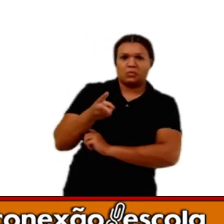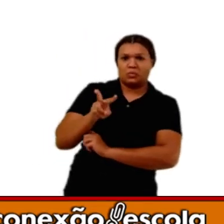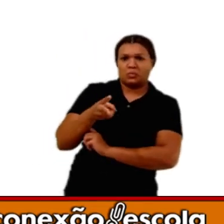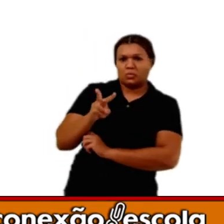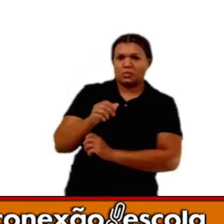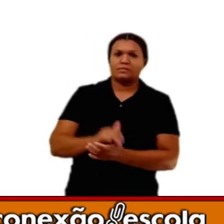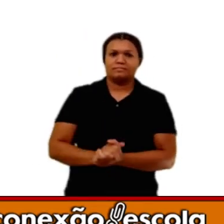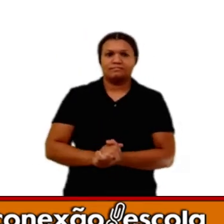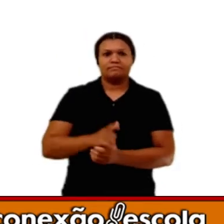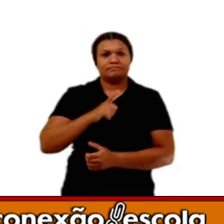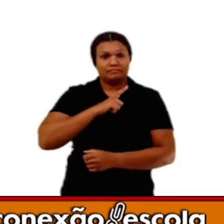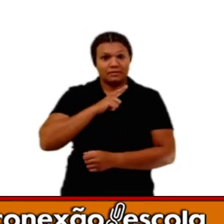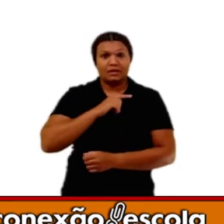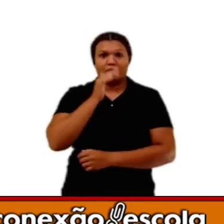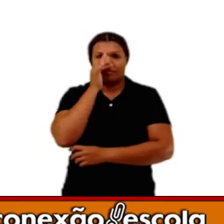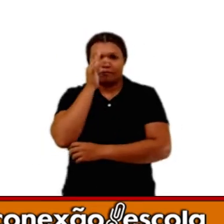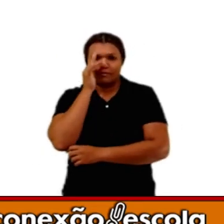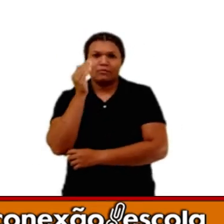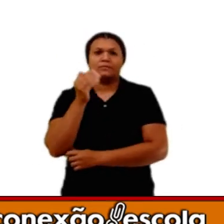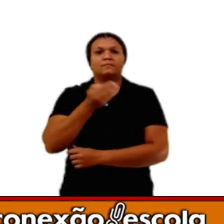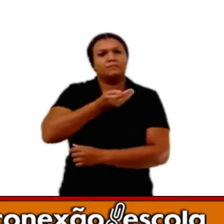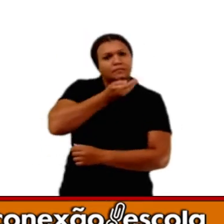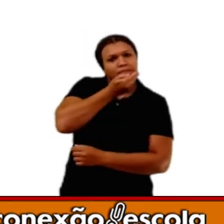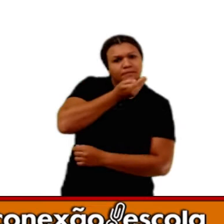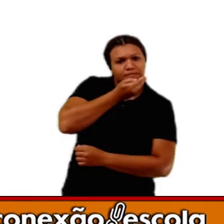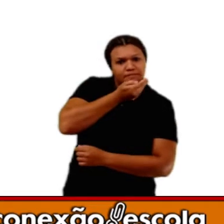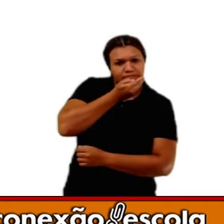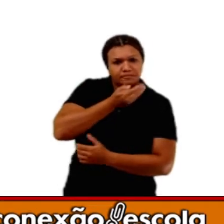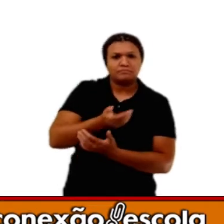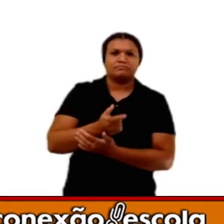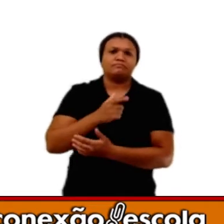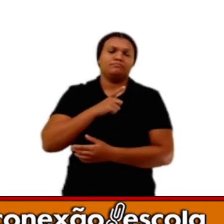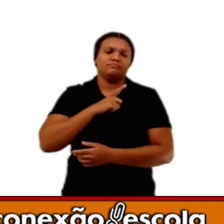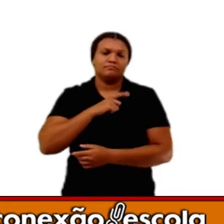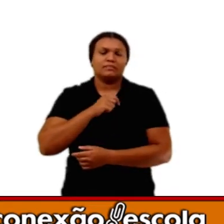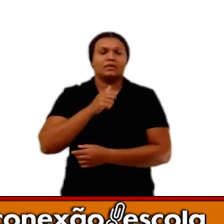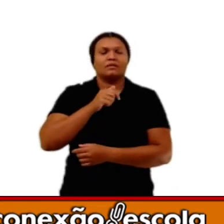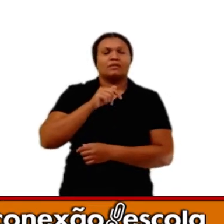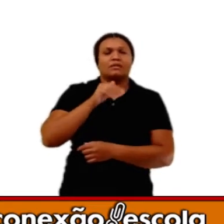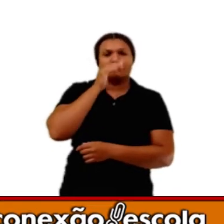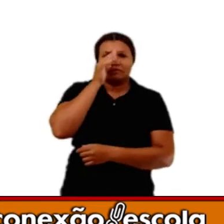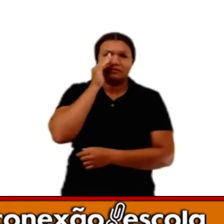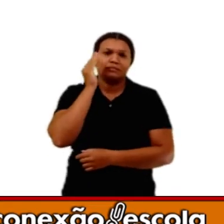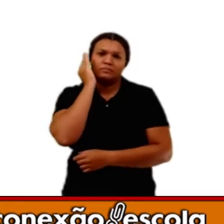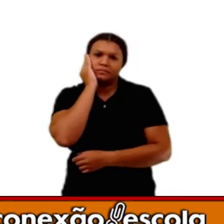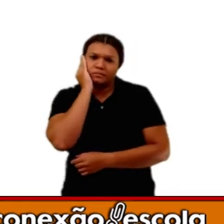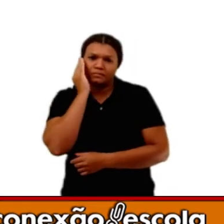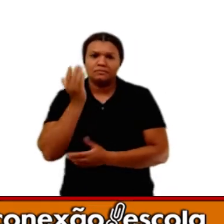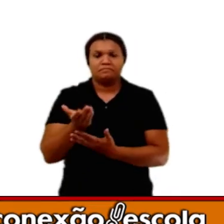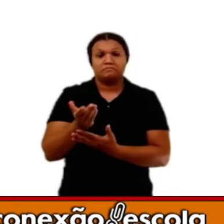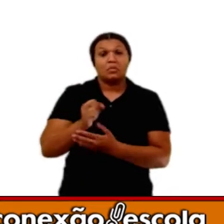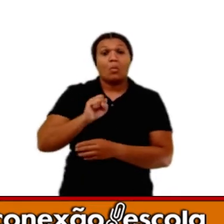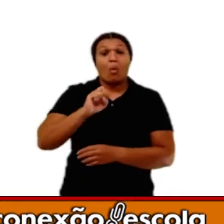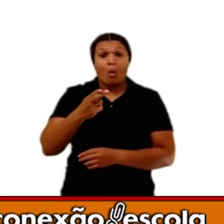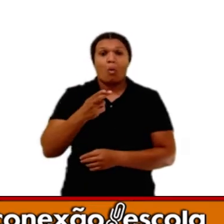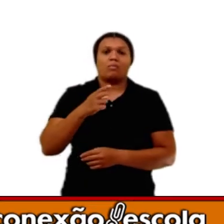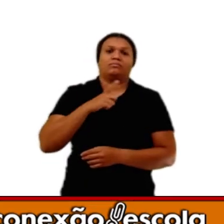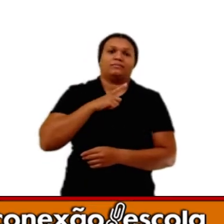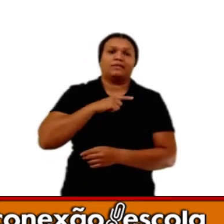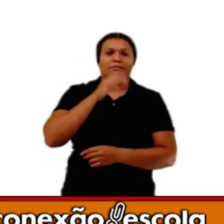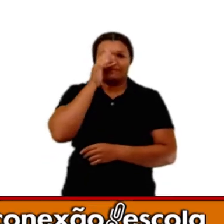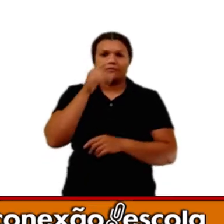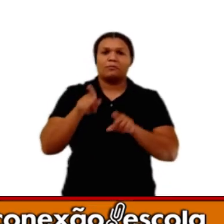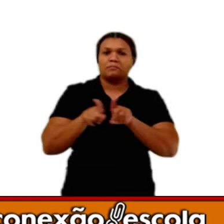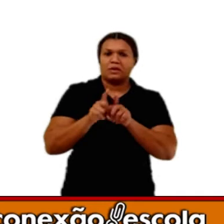existem flores masculinas, existem flores femininas e existem flores hermafroditas, que possuem as